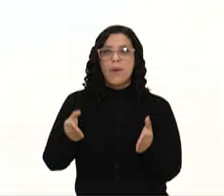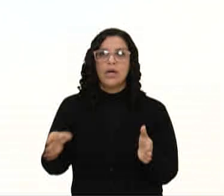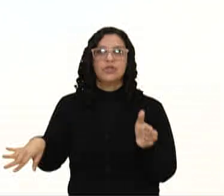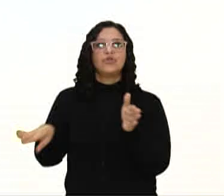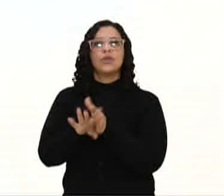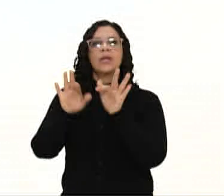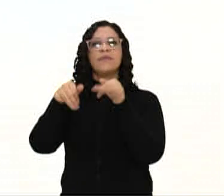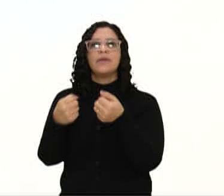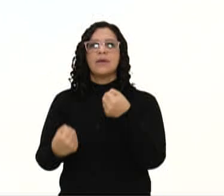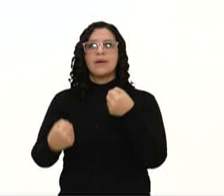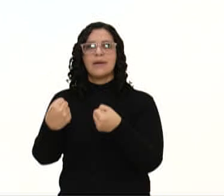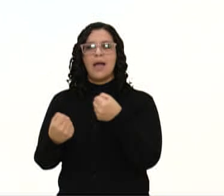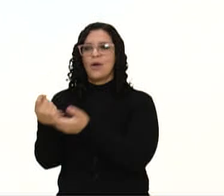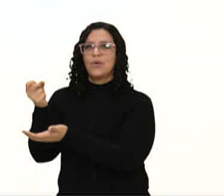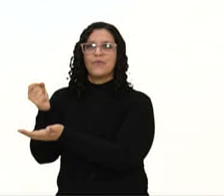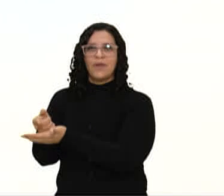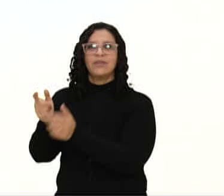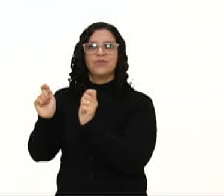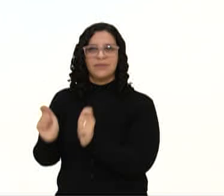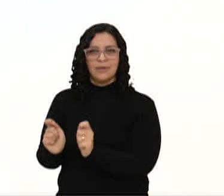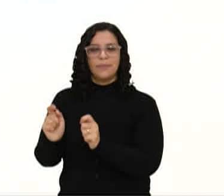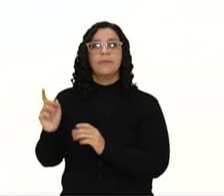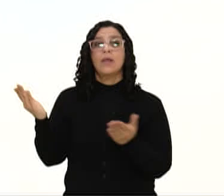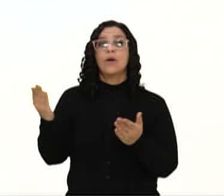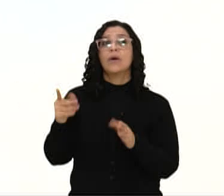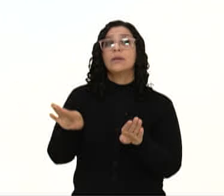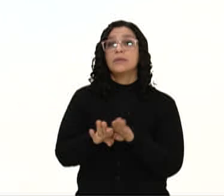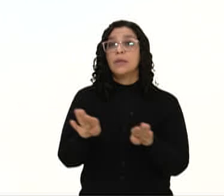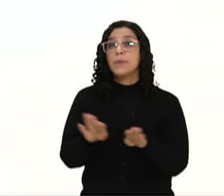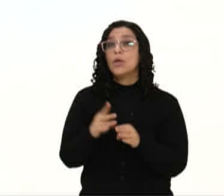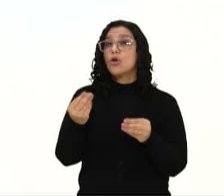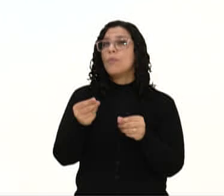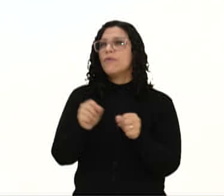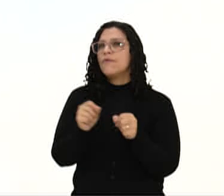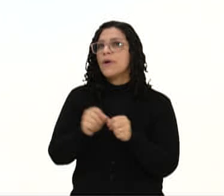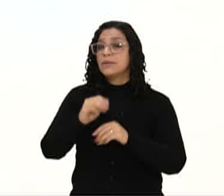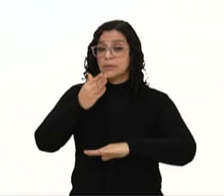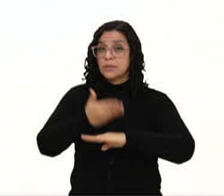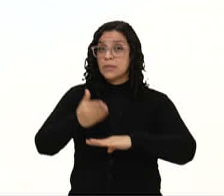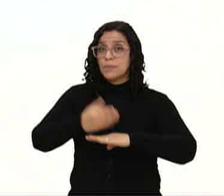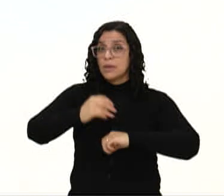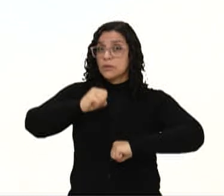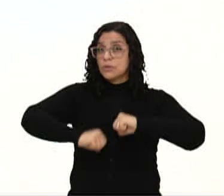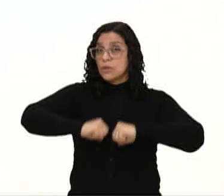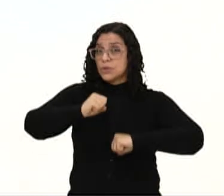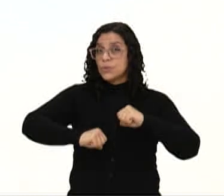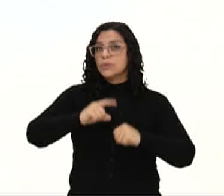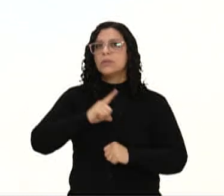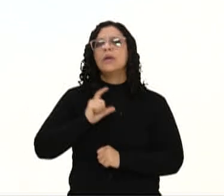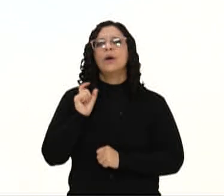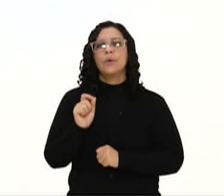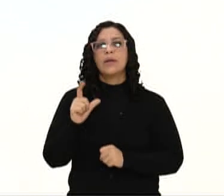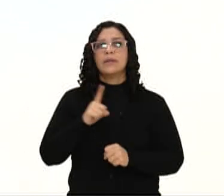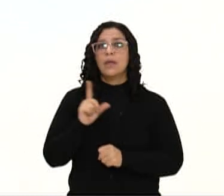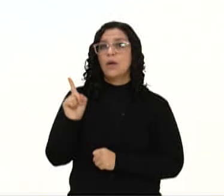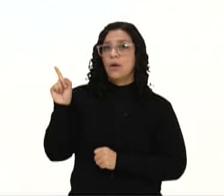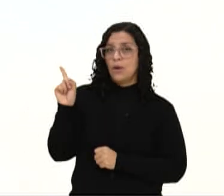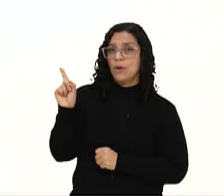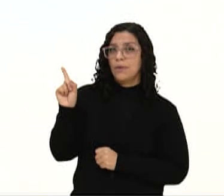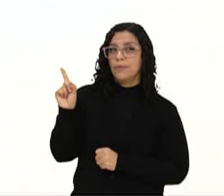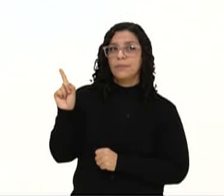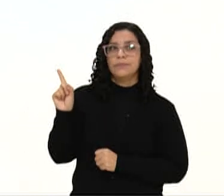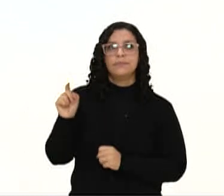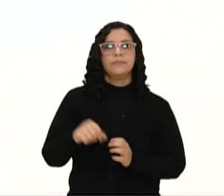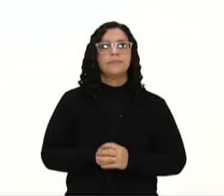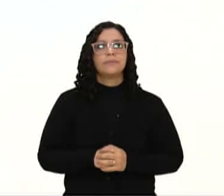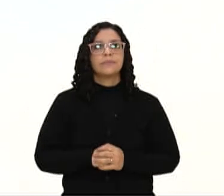ali para serem consumidos. E atividades ainda do setor secundário, né, desenvolvidas nas indústrias, exemplos ali de